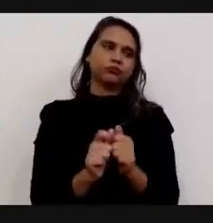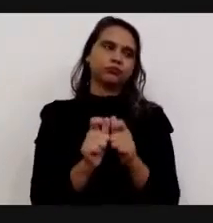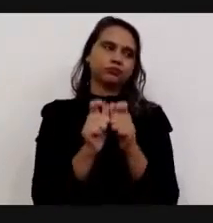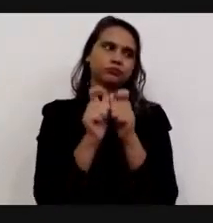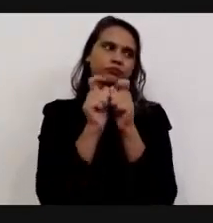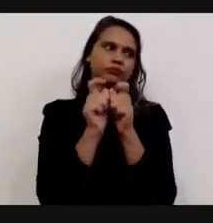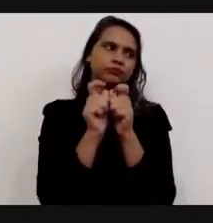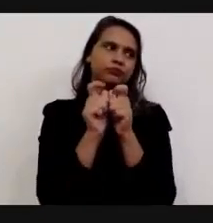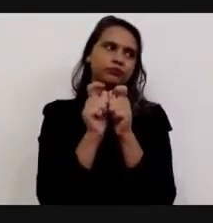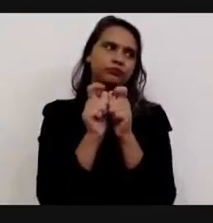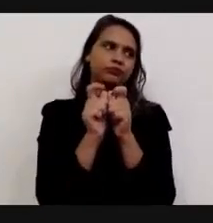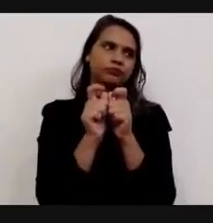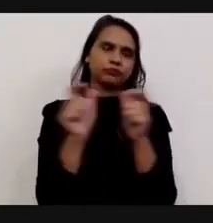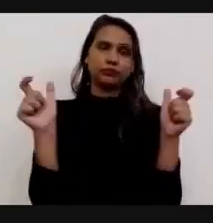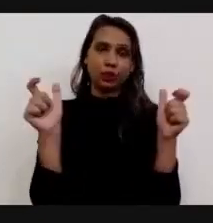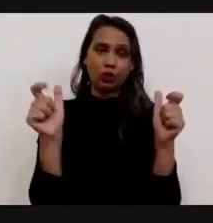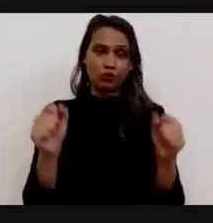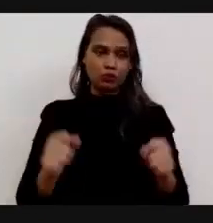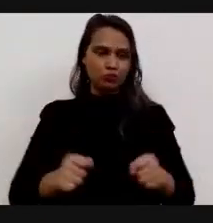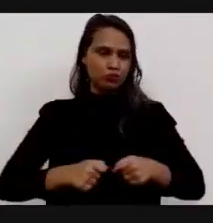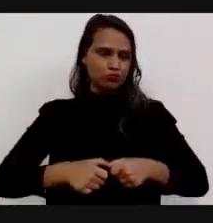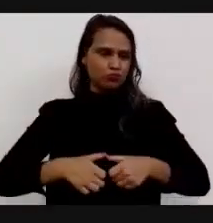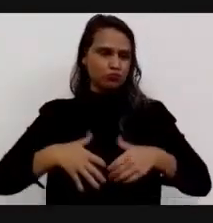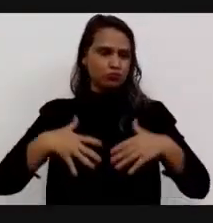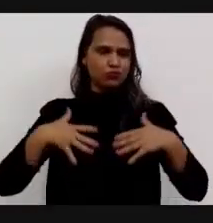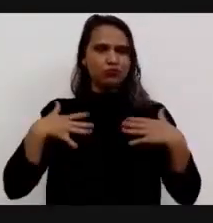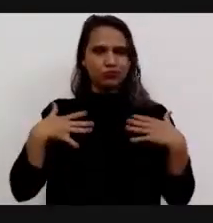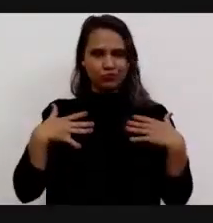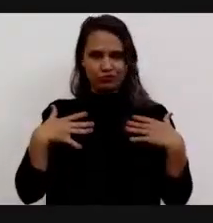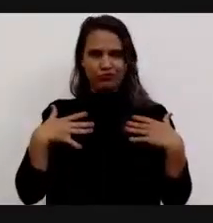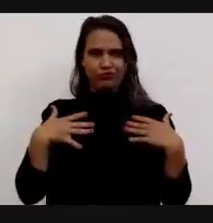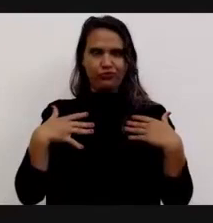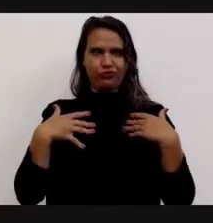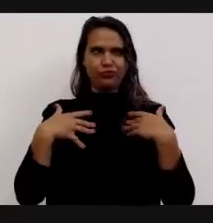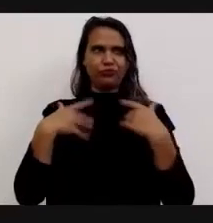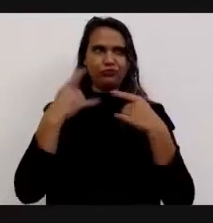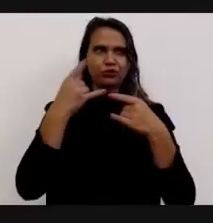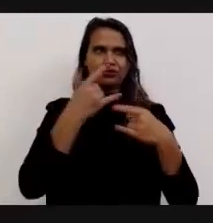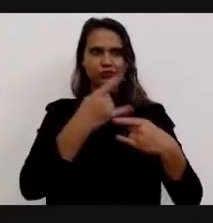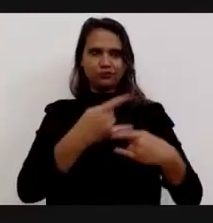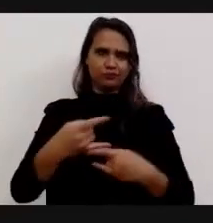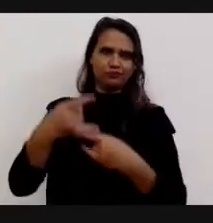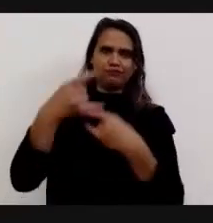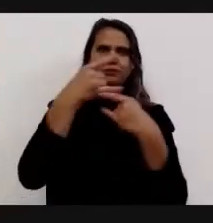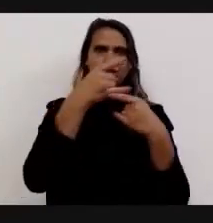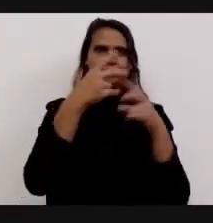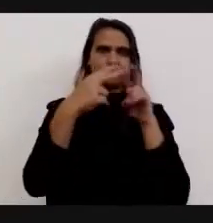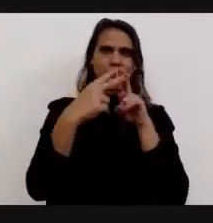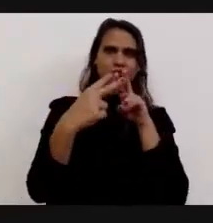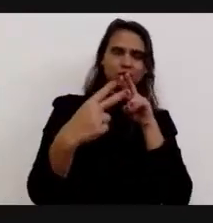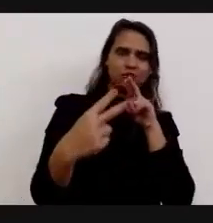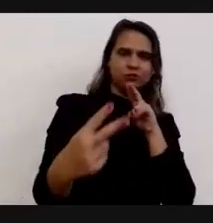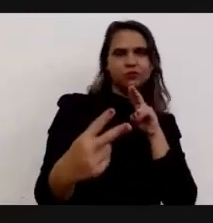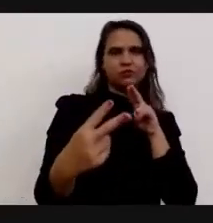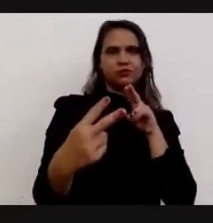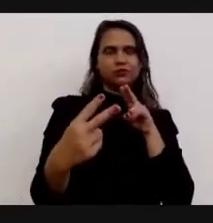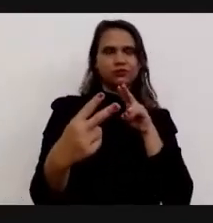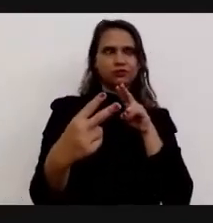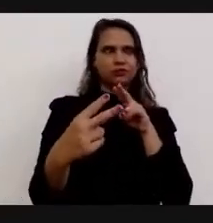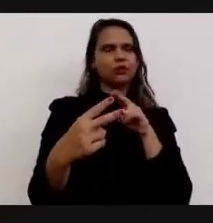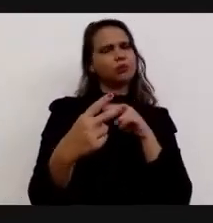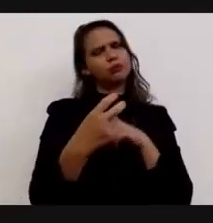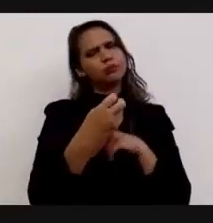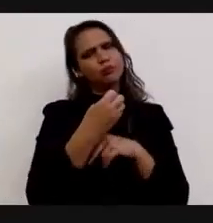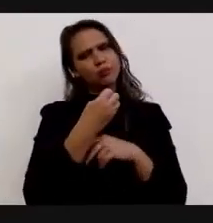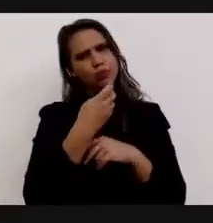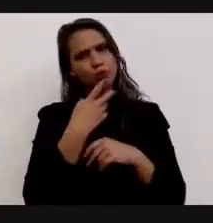Maior orgulho, né, de chegar aqui e poder ser transmitido. O pessoal está sendo replicado isso, gente. É